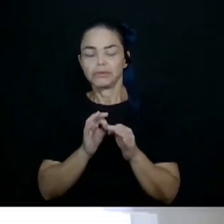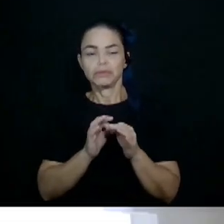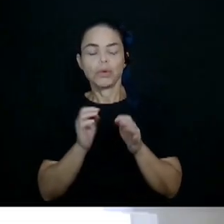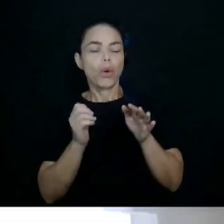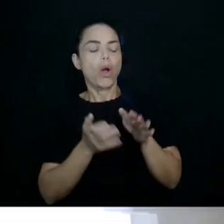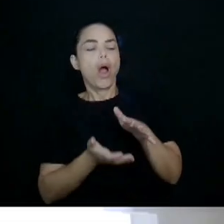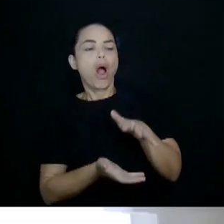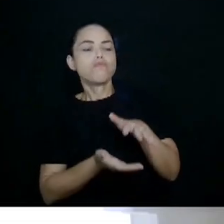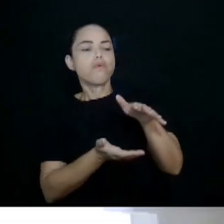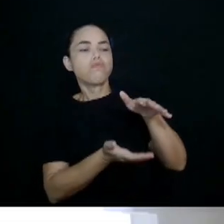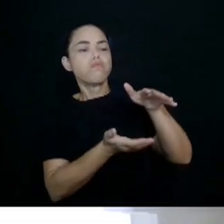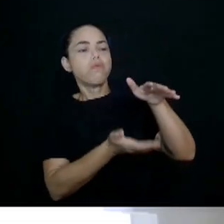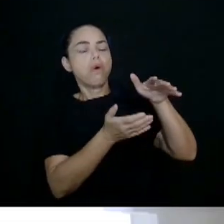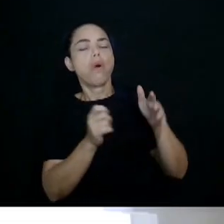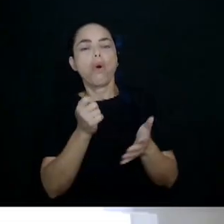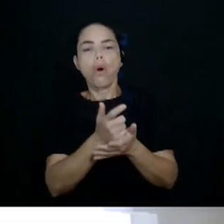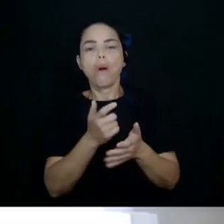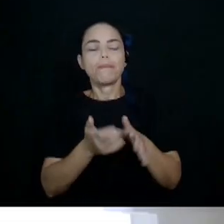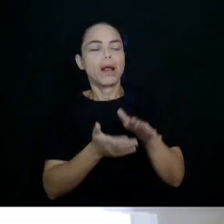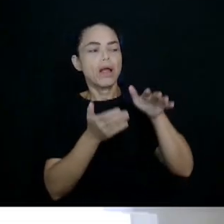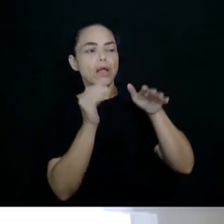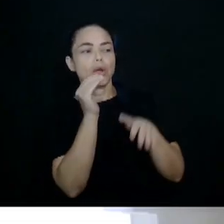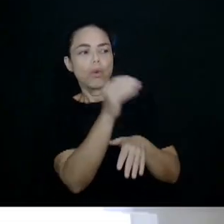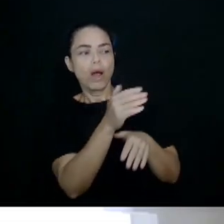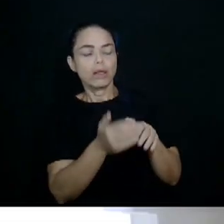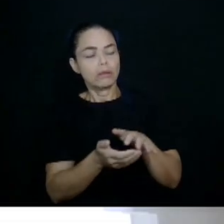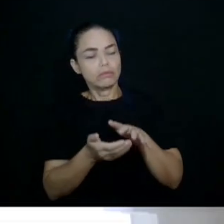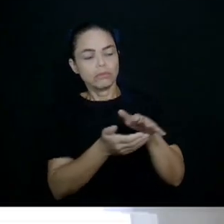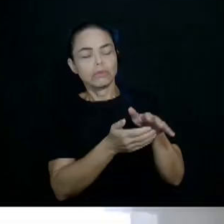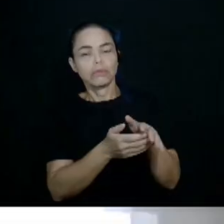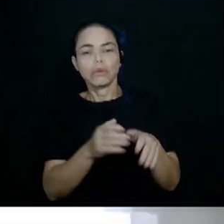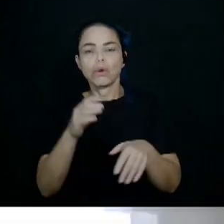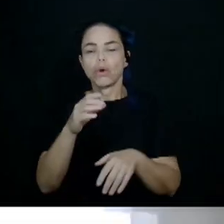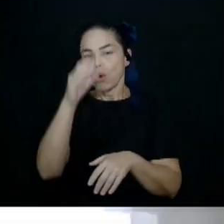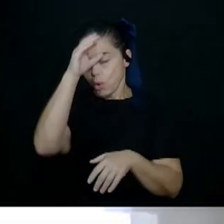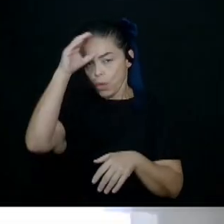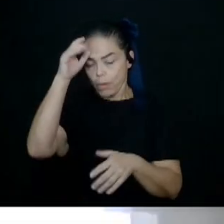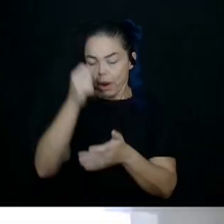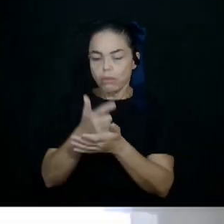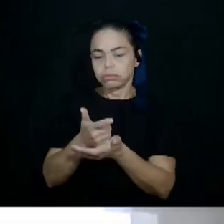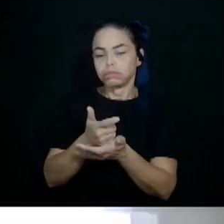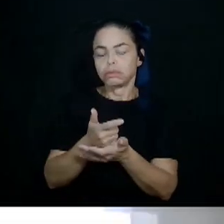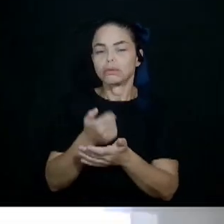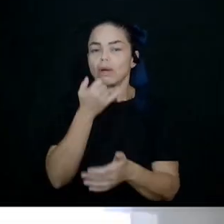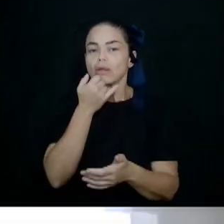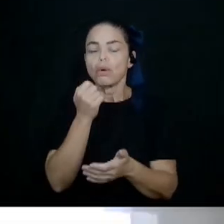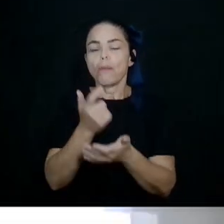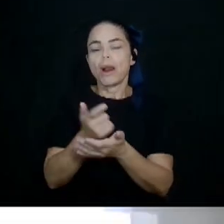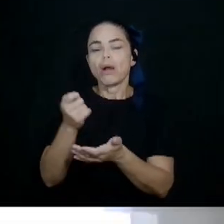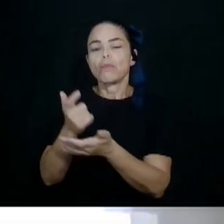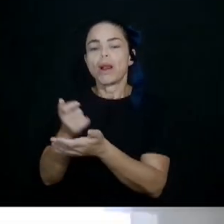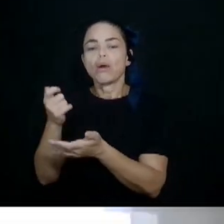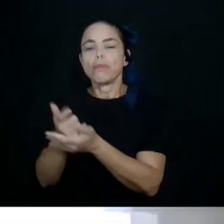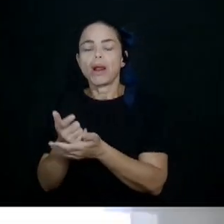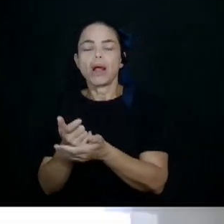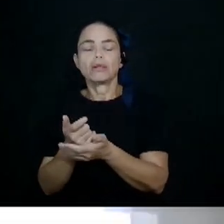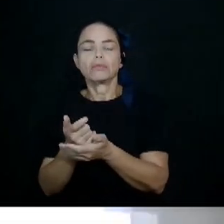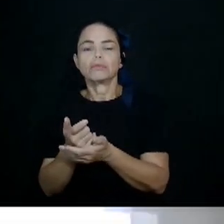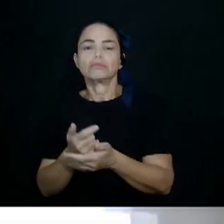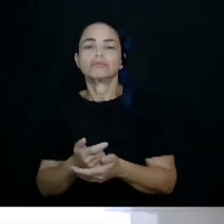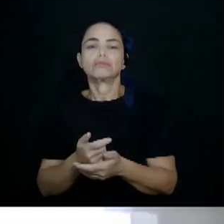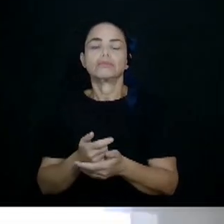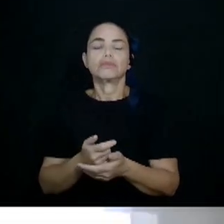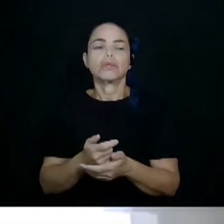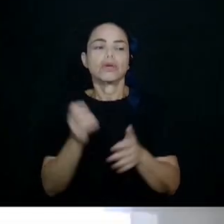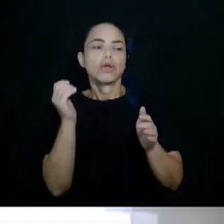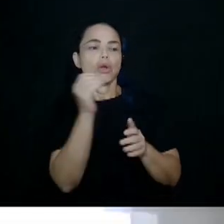gente cai no cenário, qual é a diferença entre consumismo e a compulsão por compras? Né? Como a gente vê, né? Outro exemplo disso é a